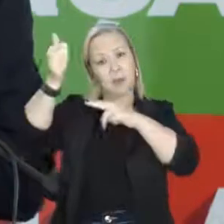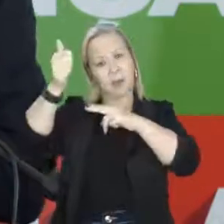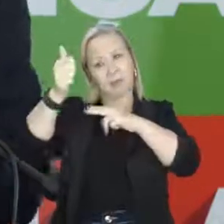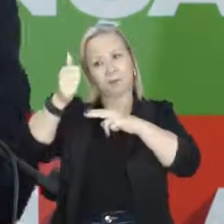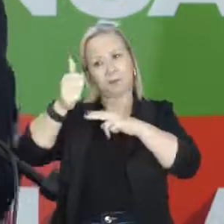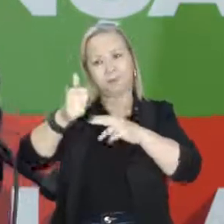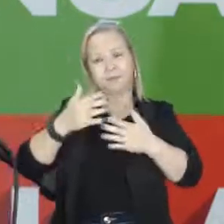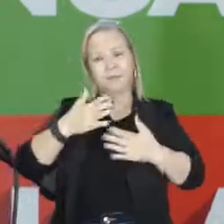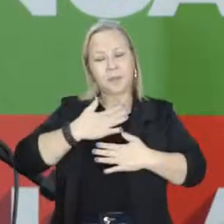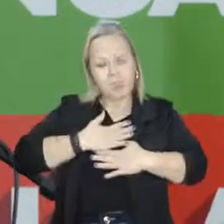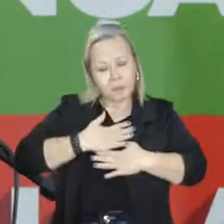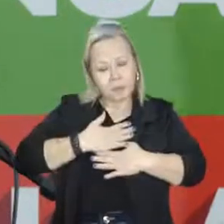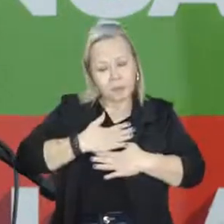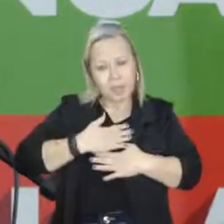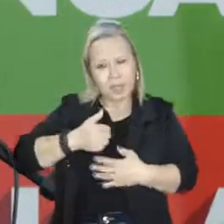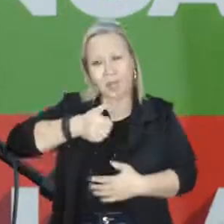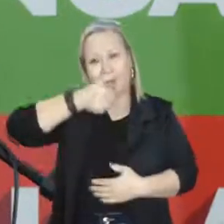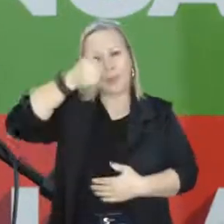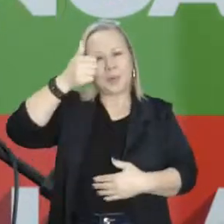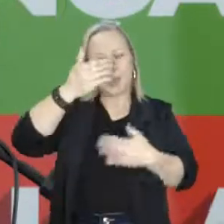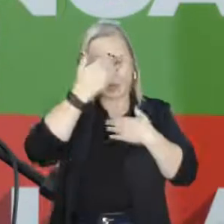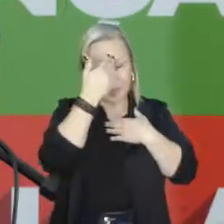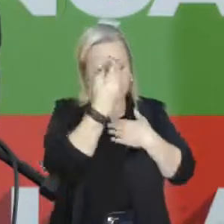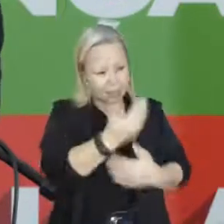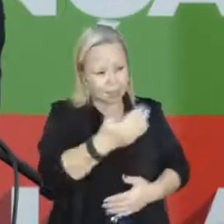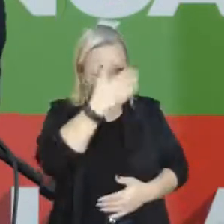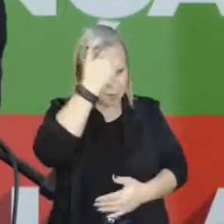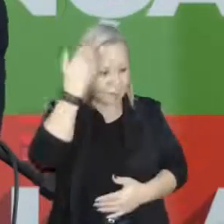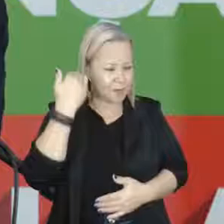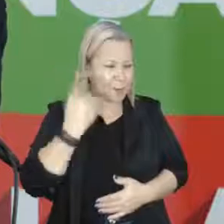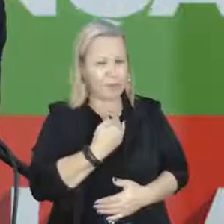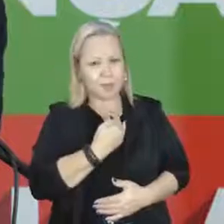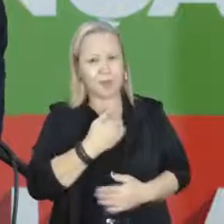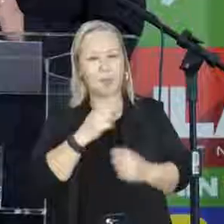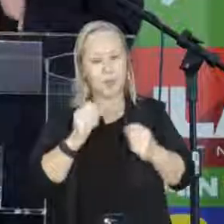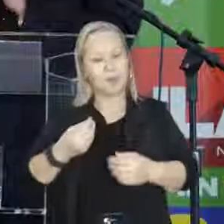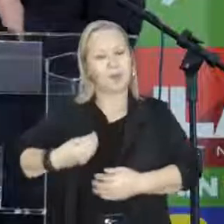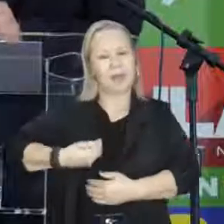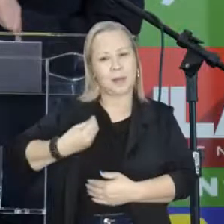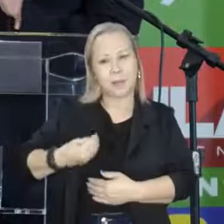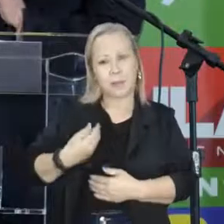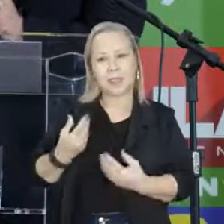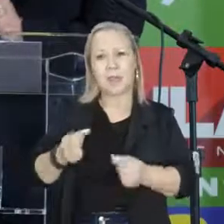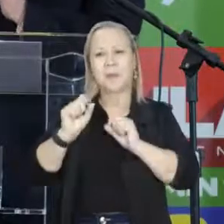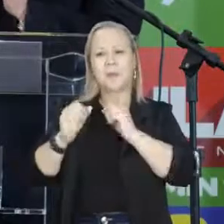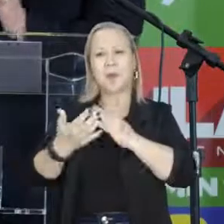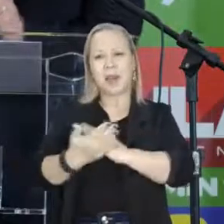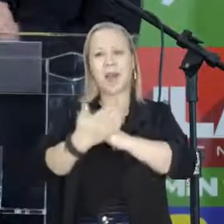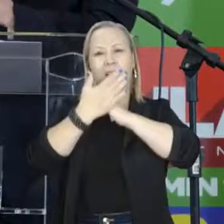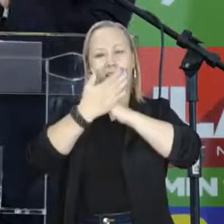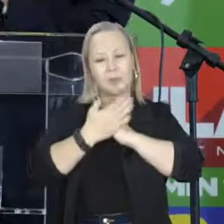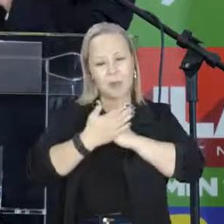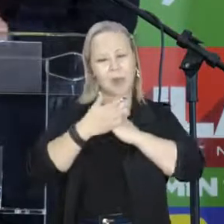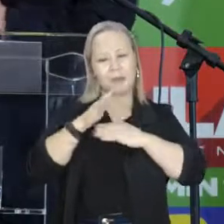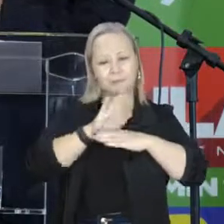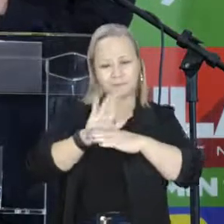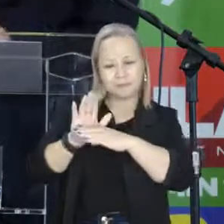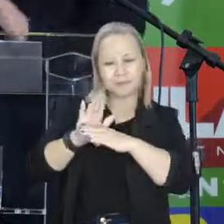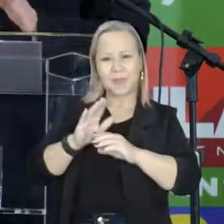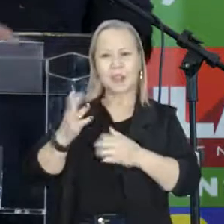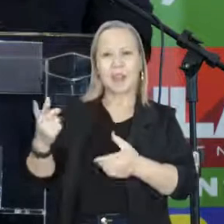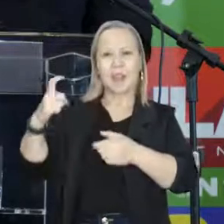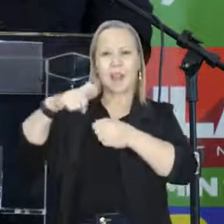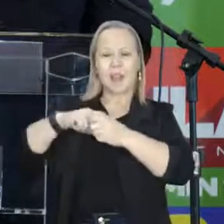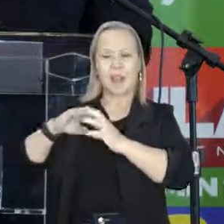primeira gratidão à Simone é o seguinte: a Simone está aqui para ajudar a gente a recuperar a democracia do nosso